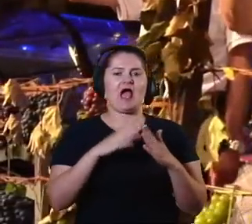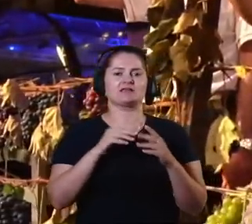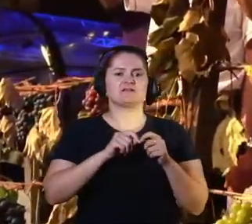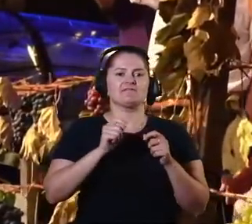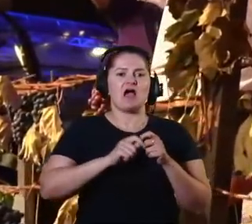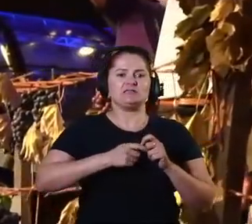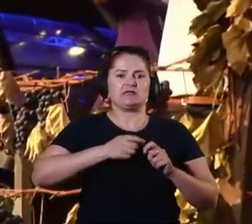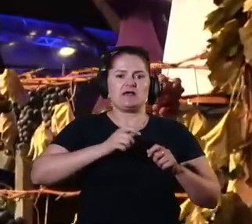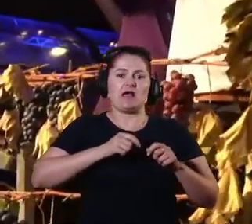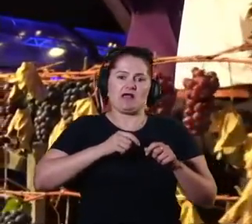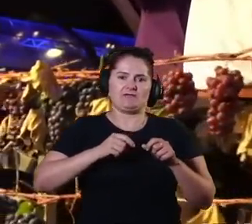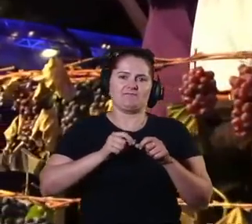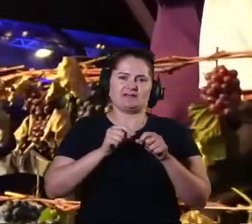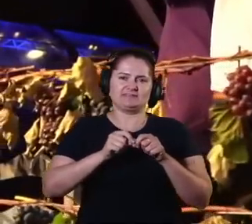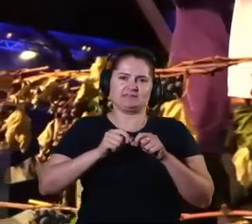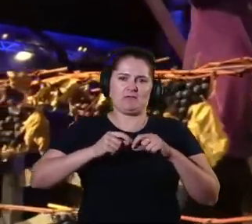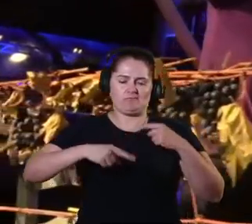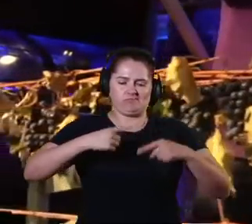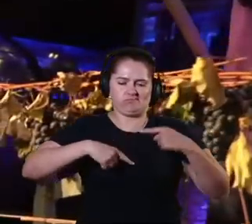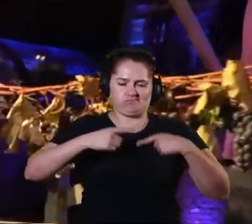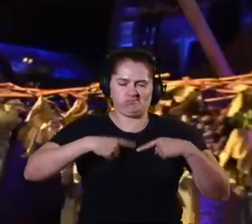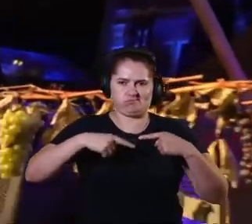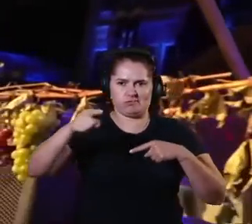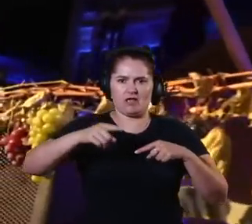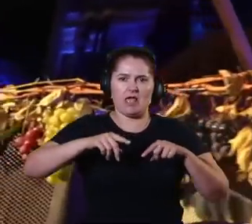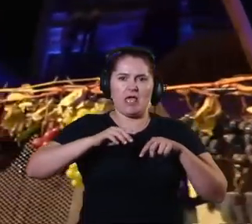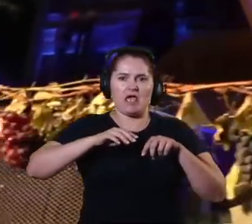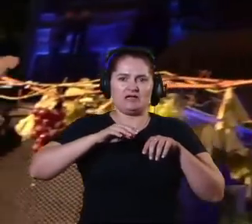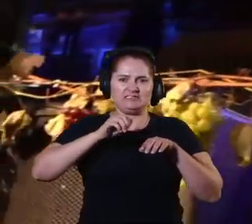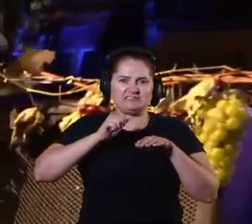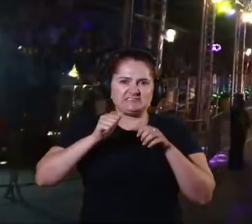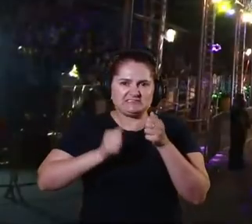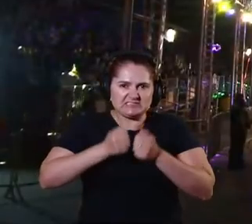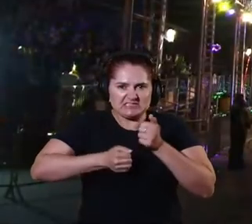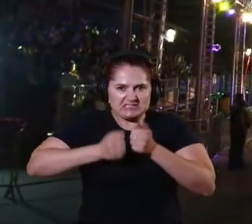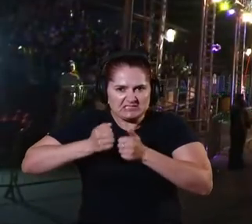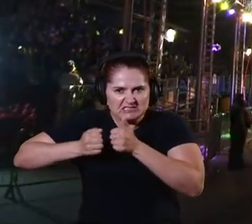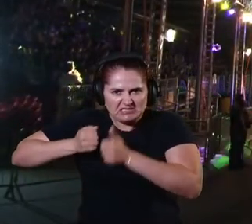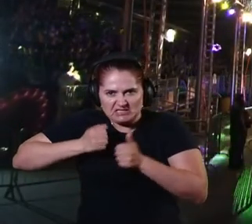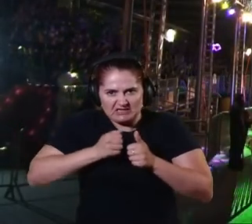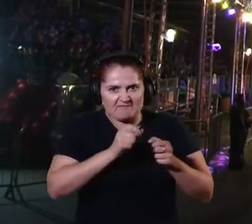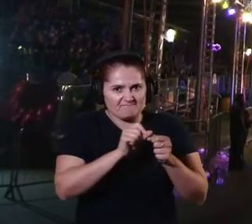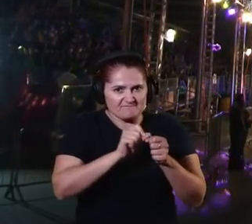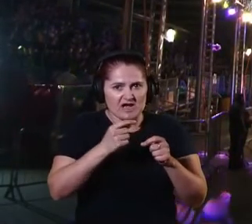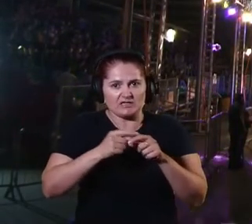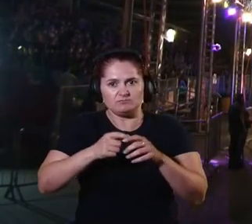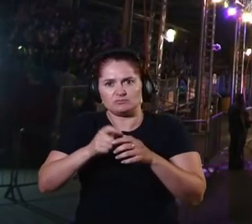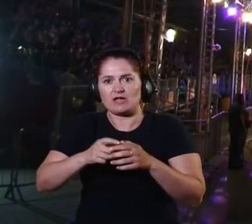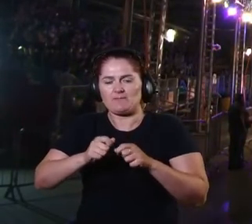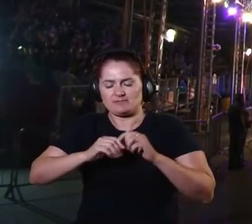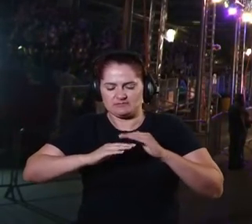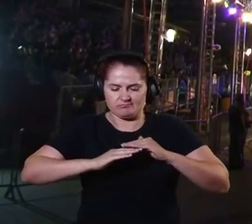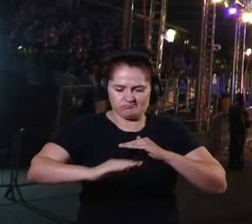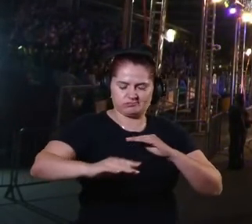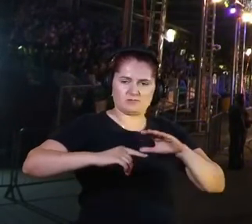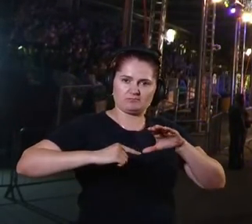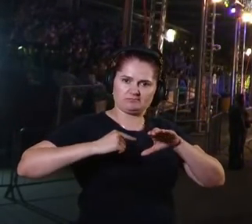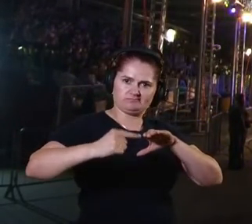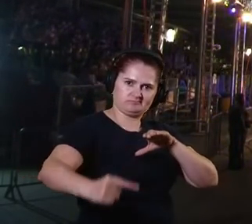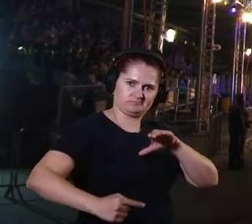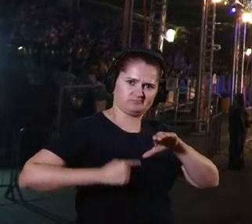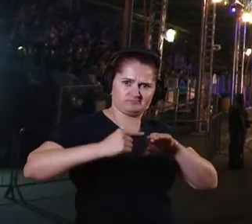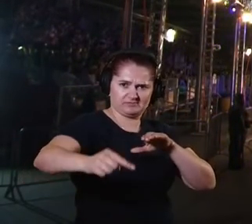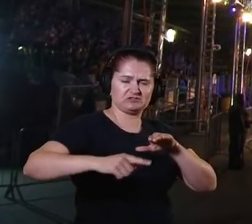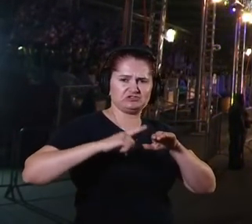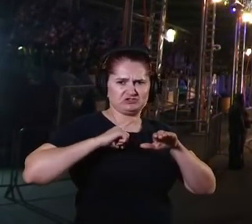faziam o serviço. Instalavam a trilhadeira num lugar, ela tinha que botar no nível, né? Porque tinha que puxar o motor e botar uma correia para poder mexer a engrenagem,